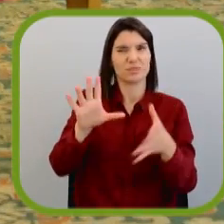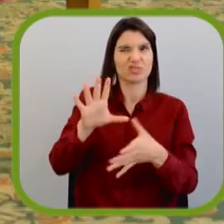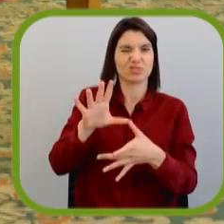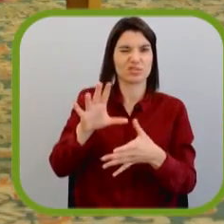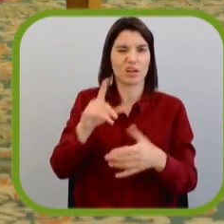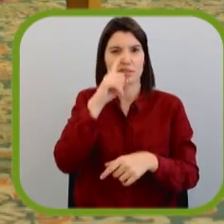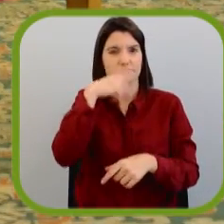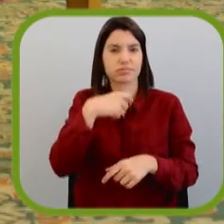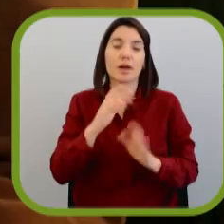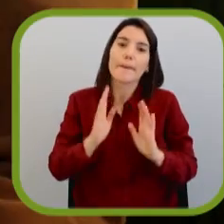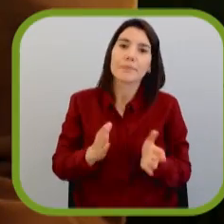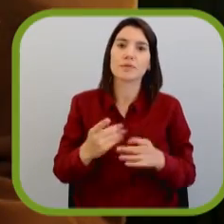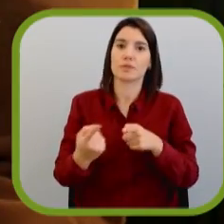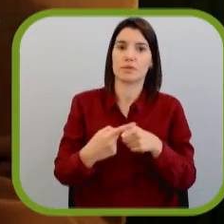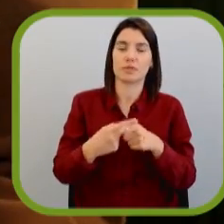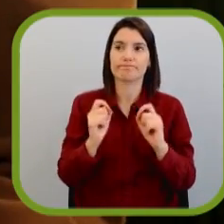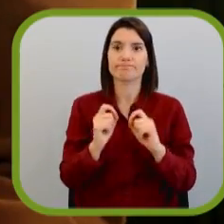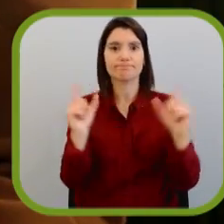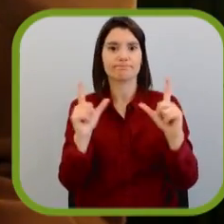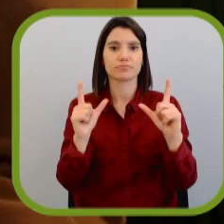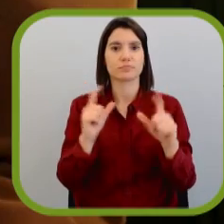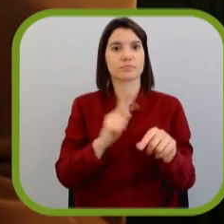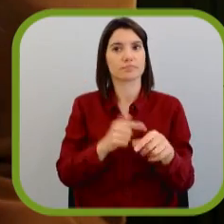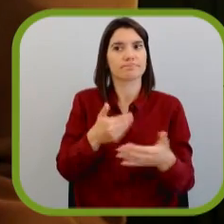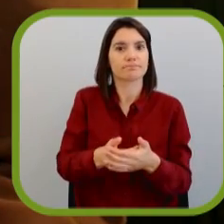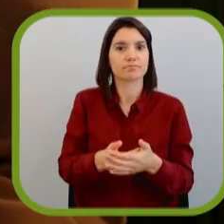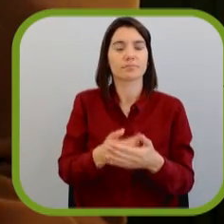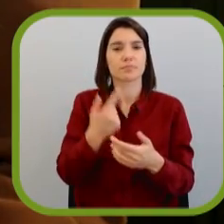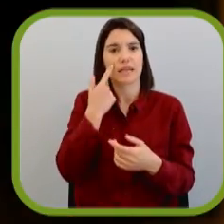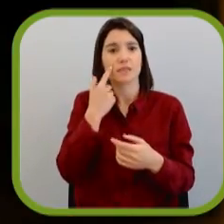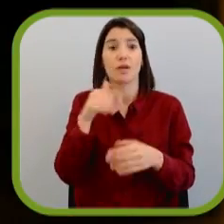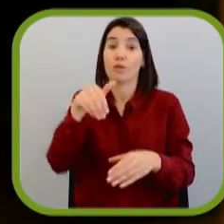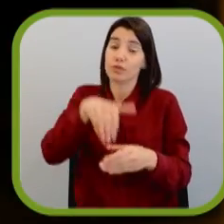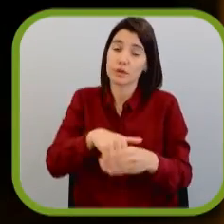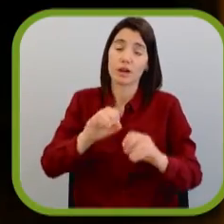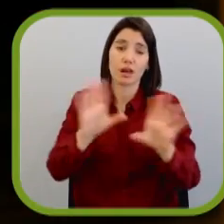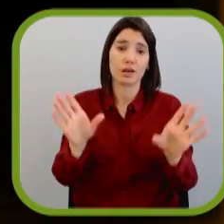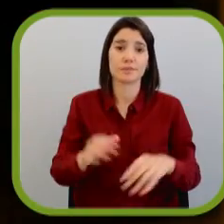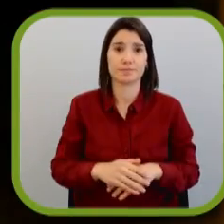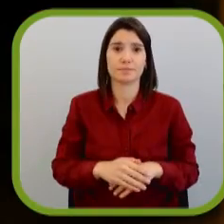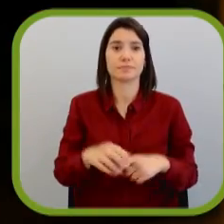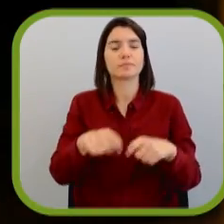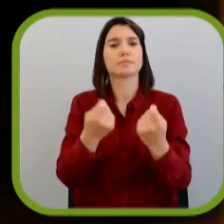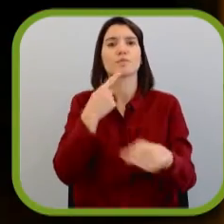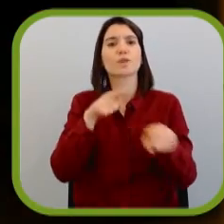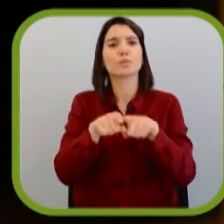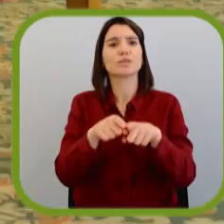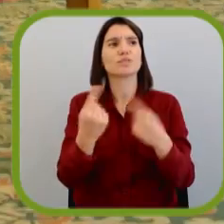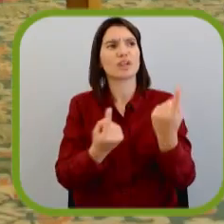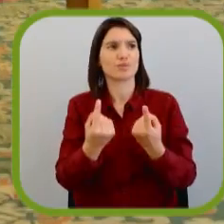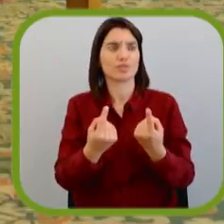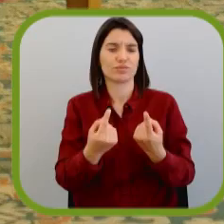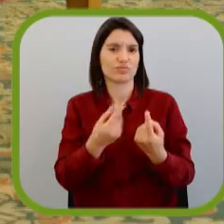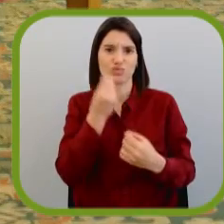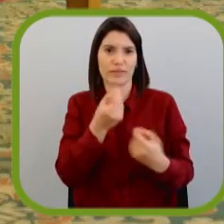assunto chato, nós temos que nos interessar, temos que estar em cima do acontecimento e temos que votar, obviamente. Os partidos políticos muitas